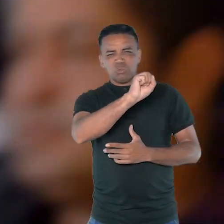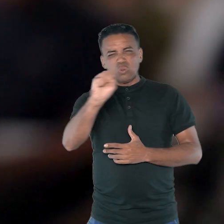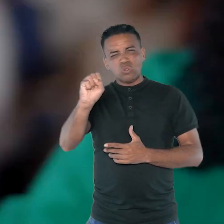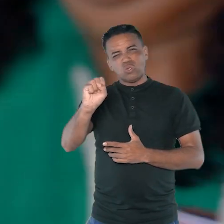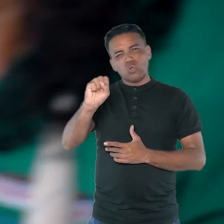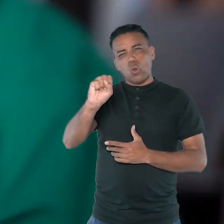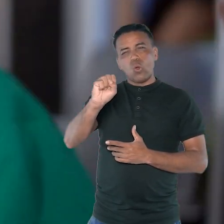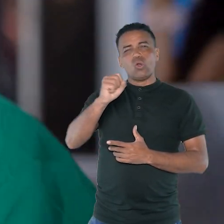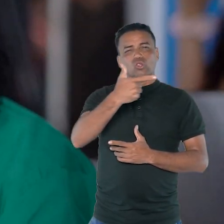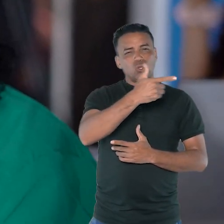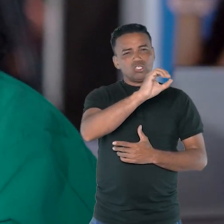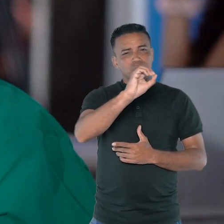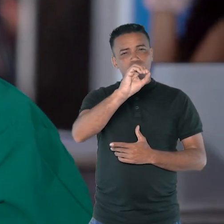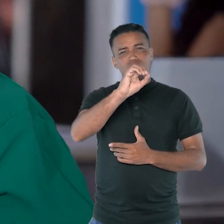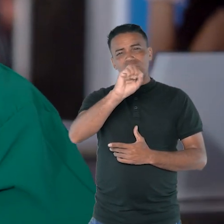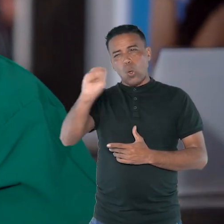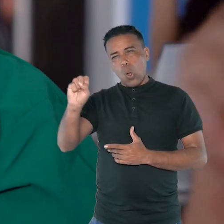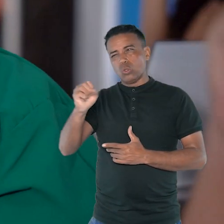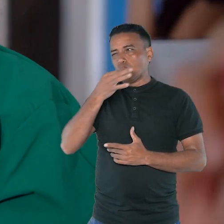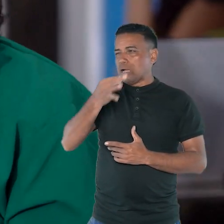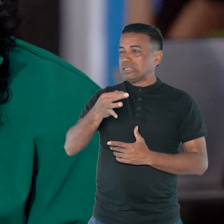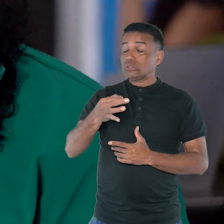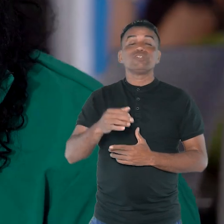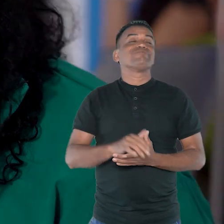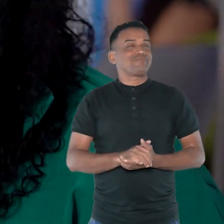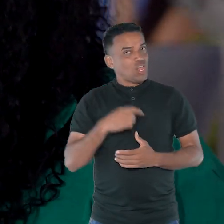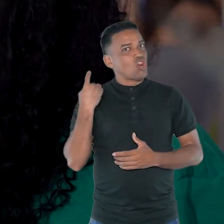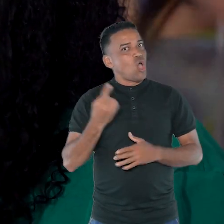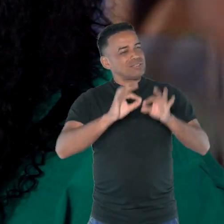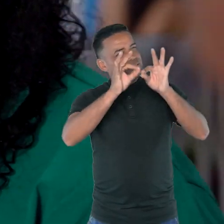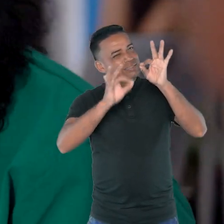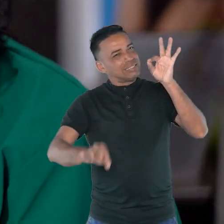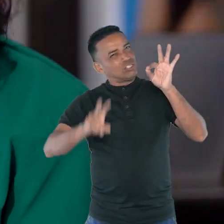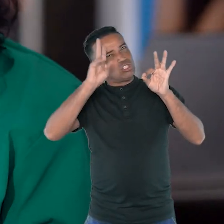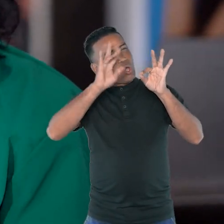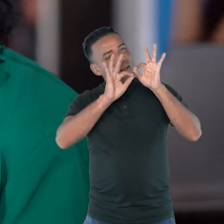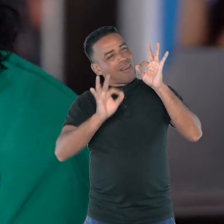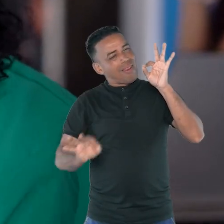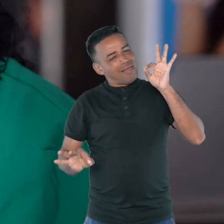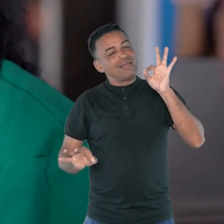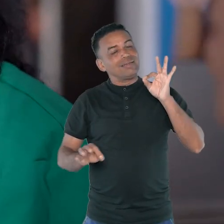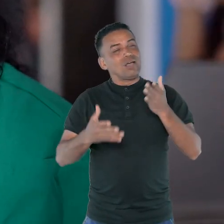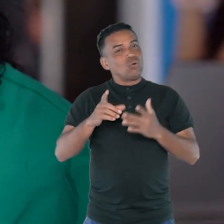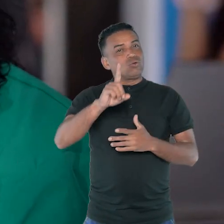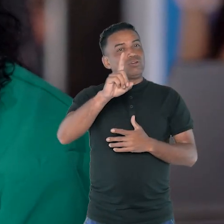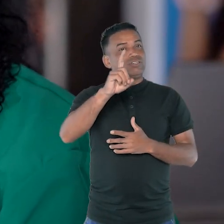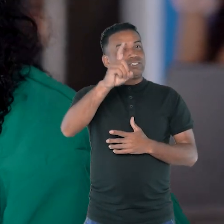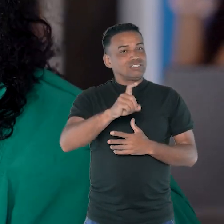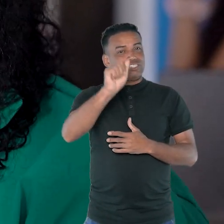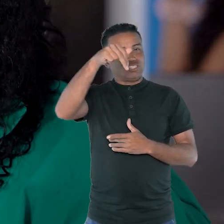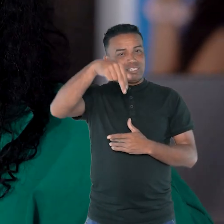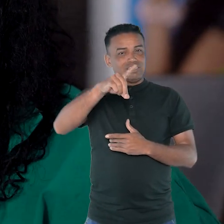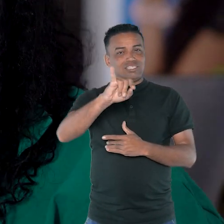acho. Nós temos uma história de vida assim bem longa, sabe? Então, o Xandim é realmente essa pessoa que você falou.